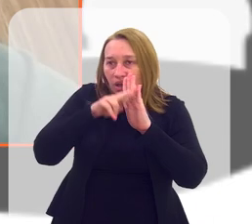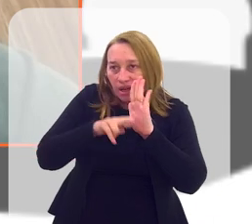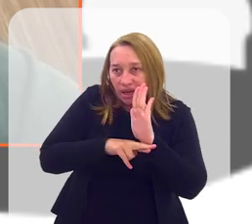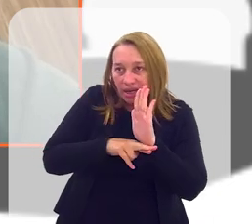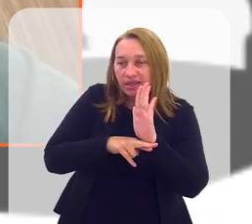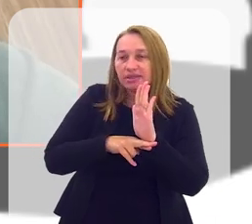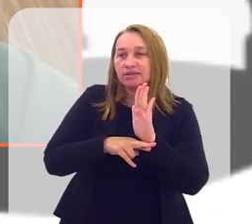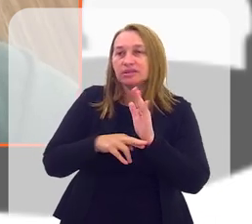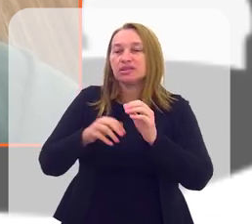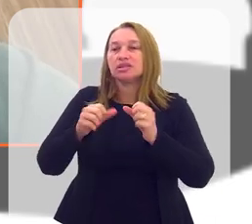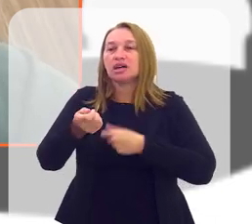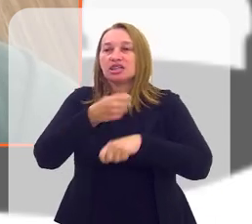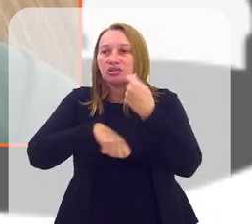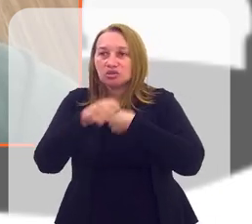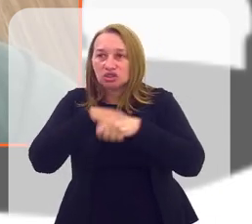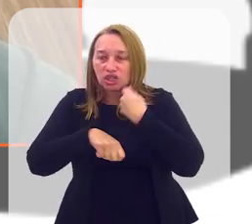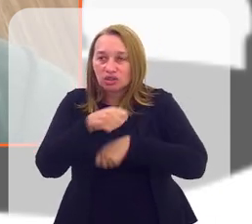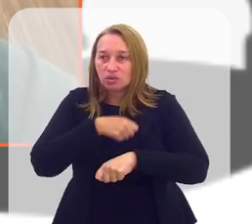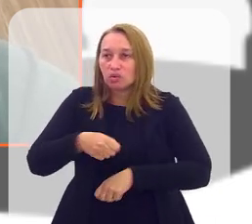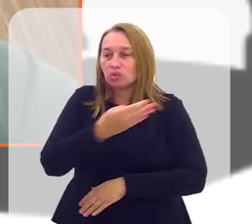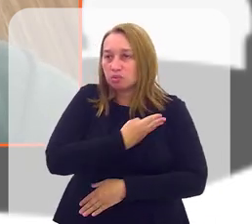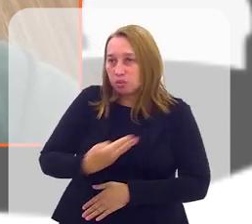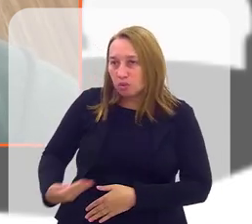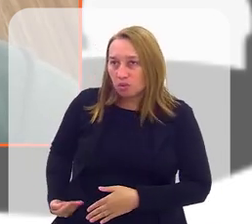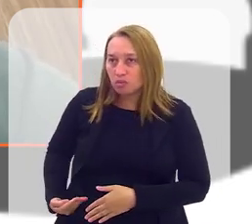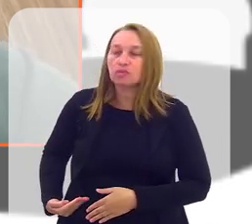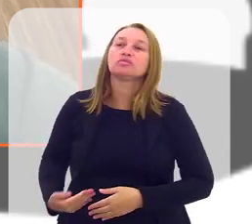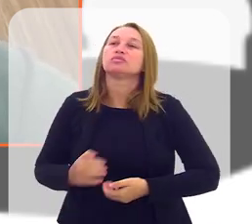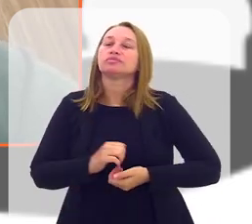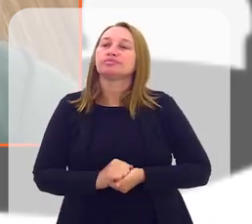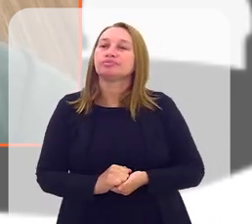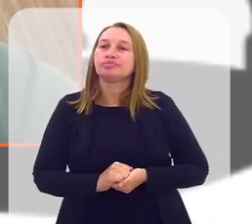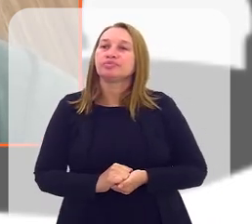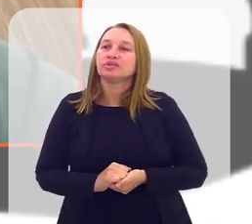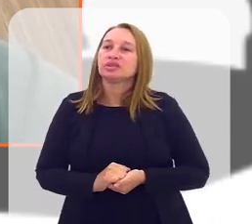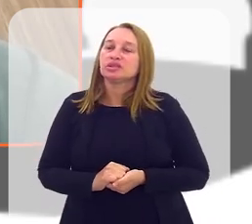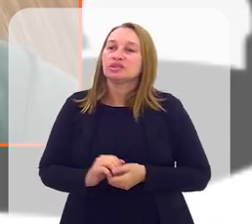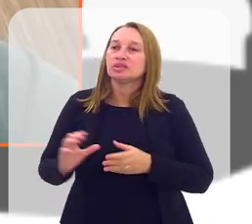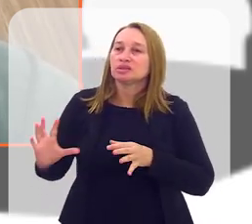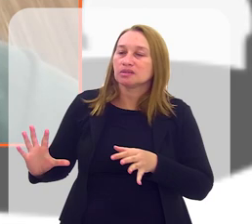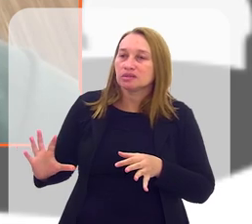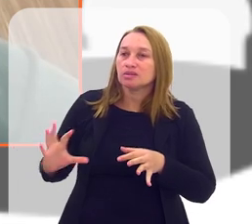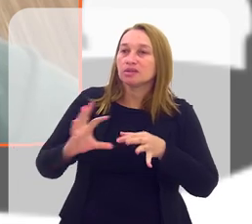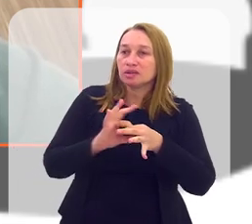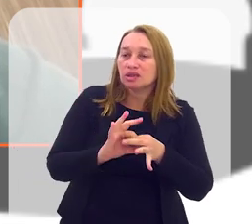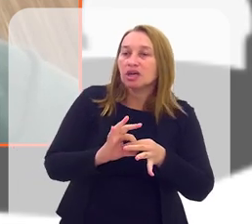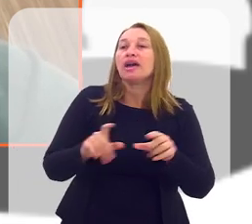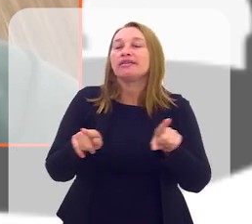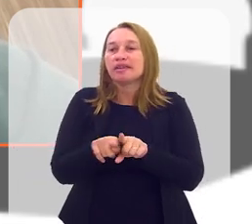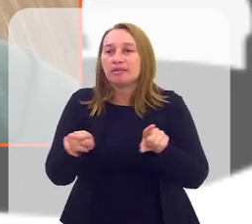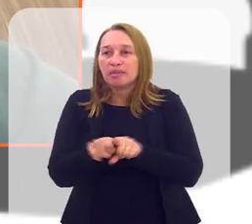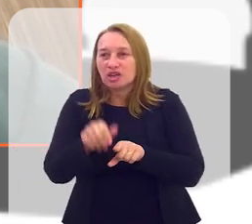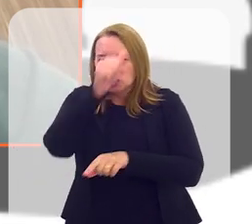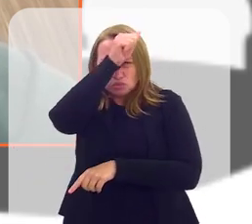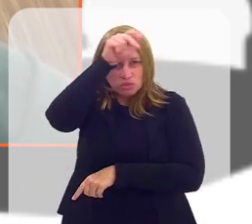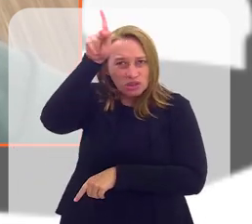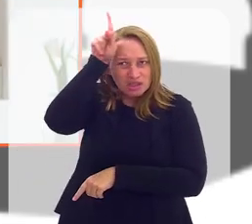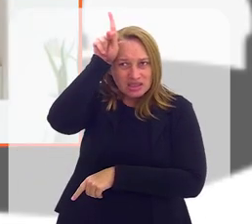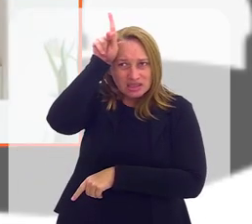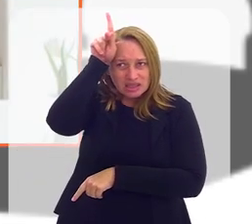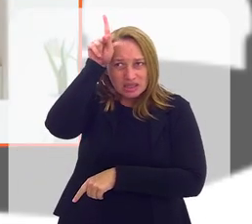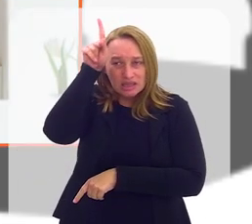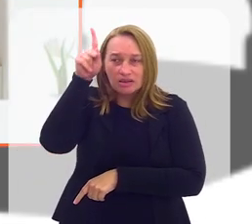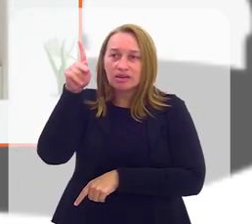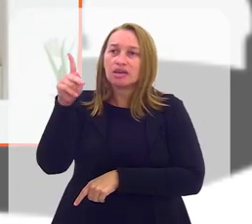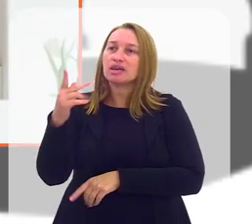nortear o administrador público na consecução da política. E também os municípios que